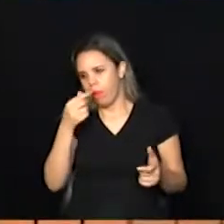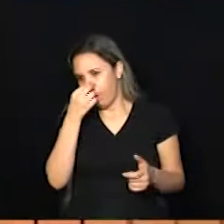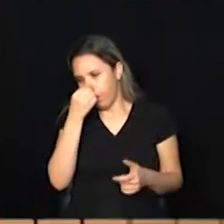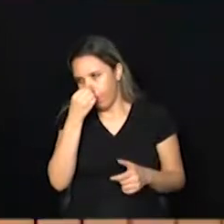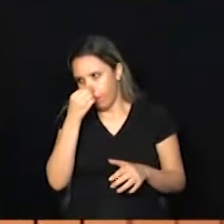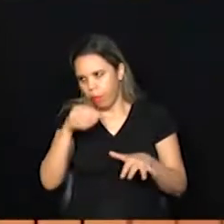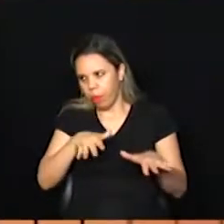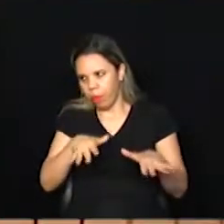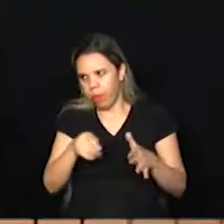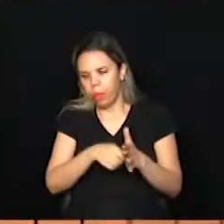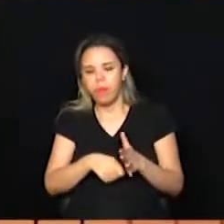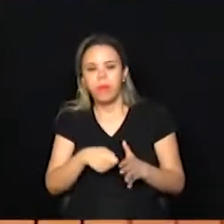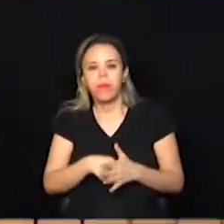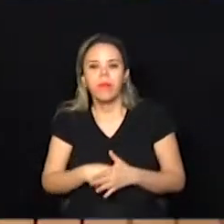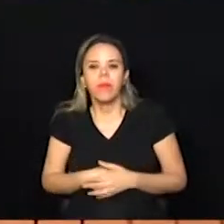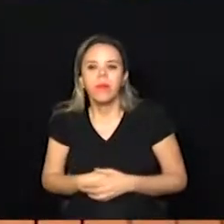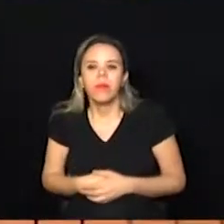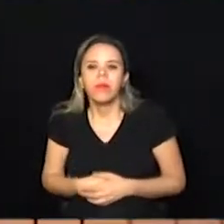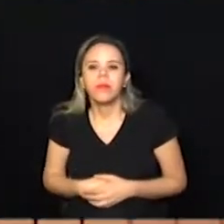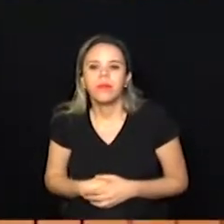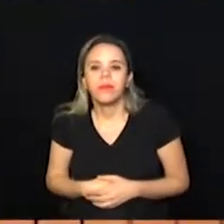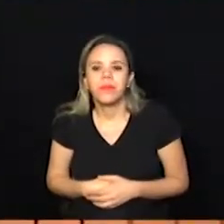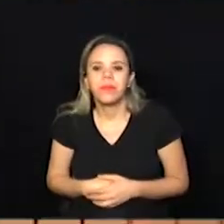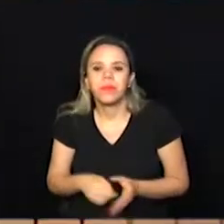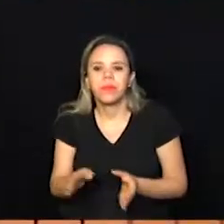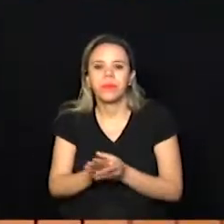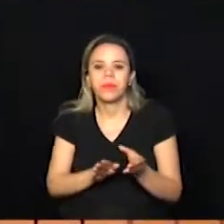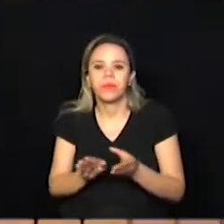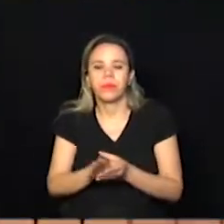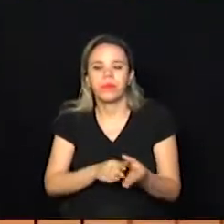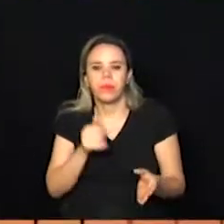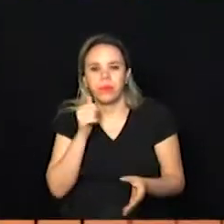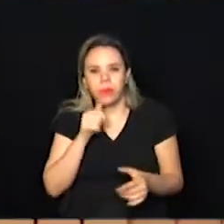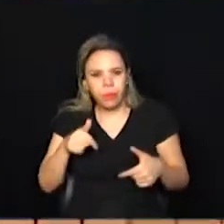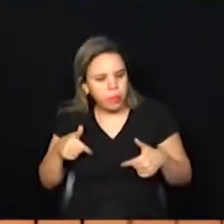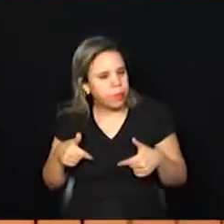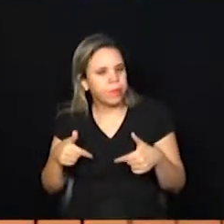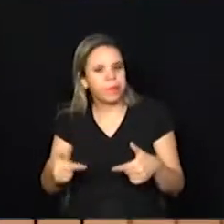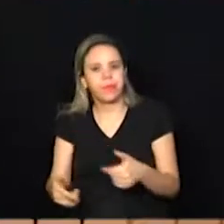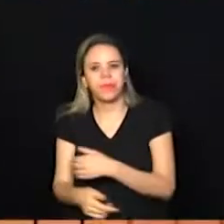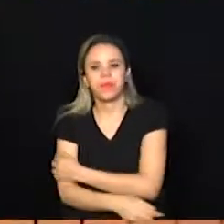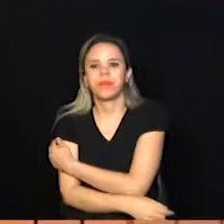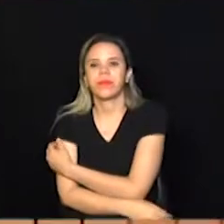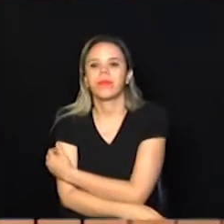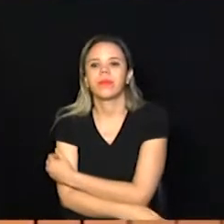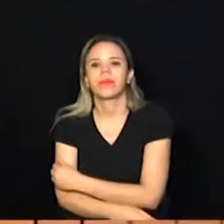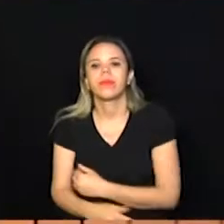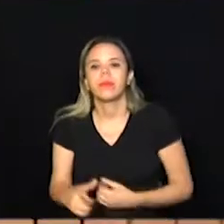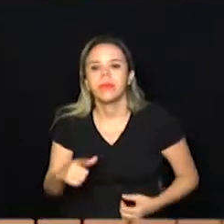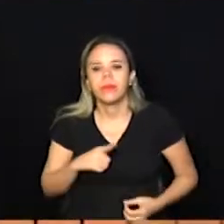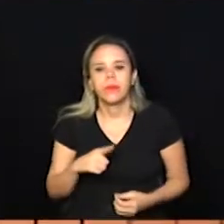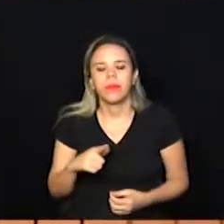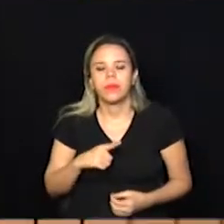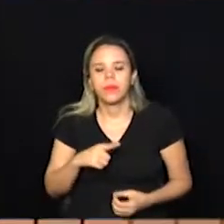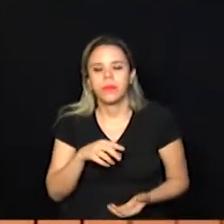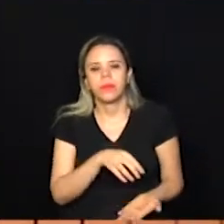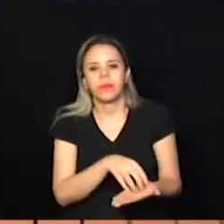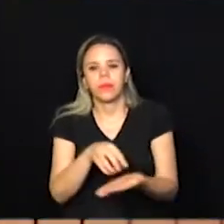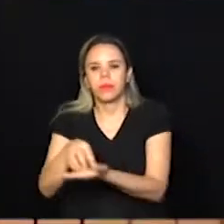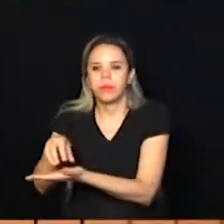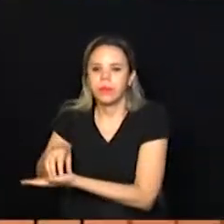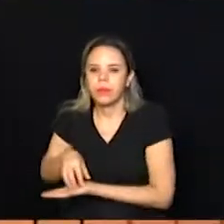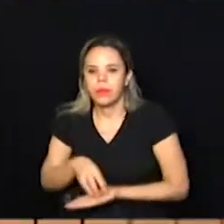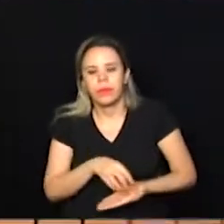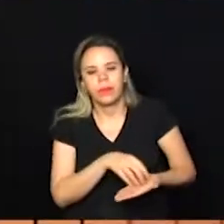movimentos, de luta, de construção, do Conselho da Mulher muito atuante, e a gente tem, então, a rede,